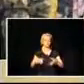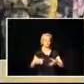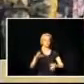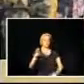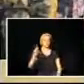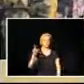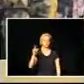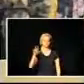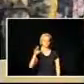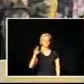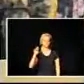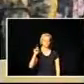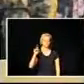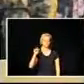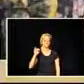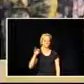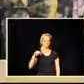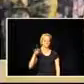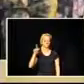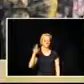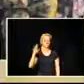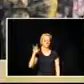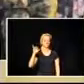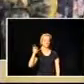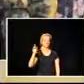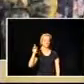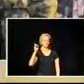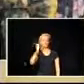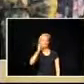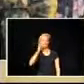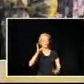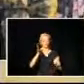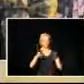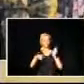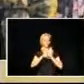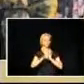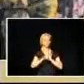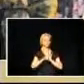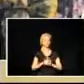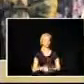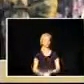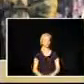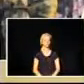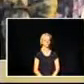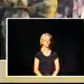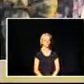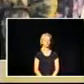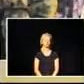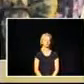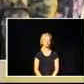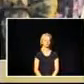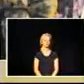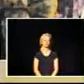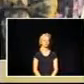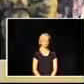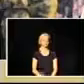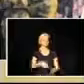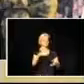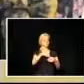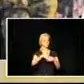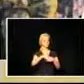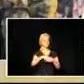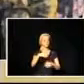Chácara Ingrid, nessa cidade. Terceiro e último, essa lei entra em vigor na data de sua publicação. Em votação.